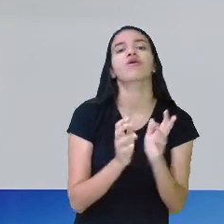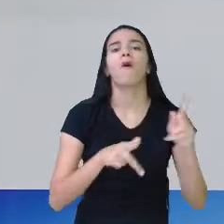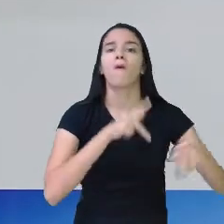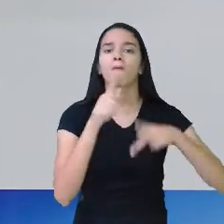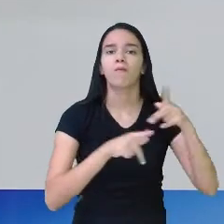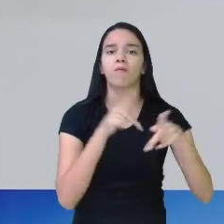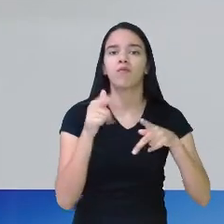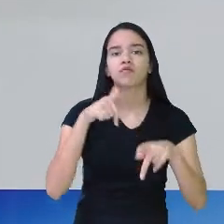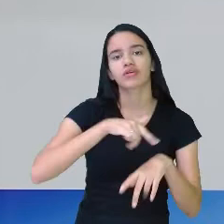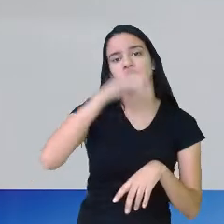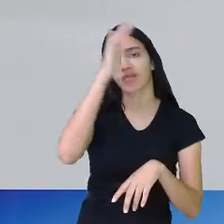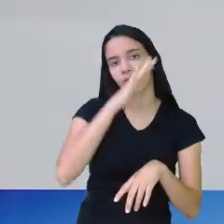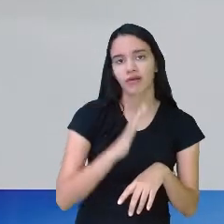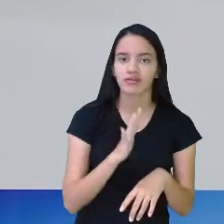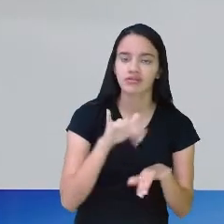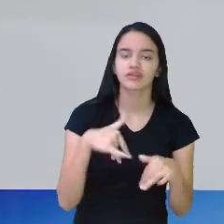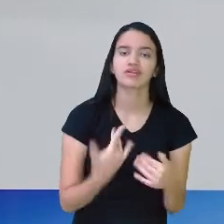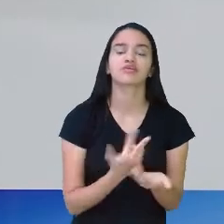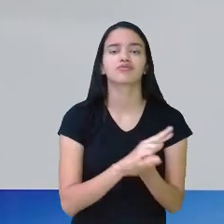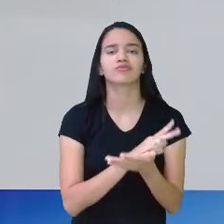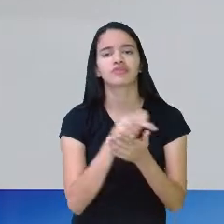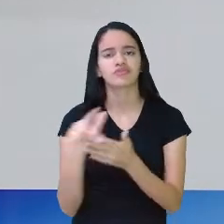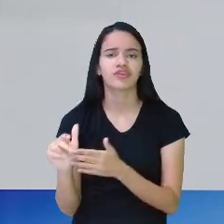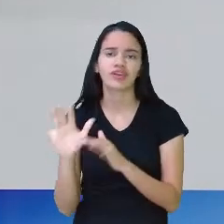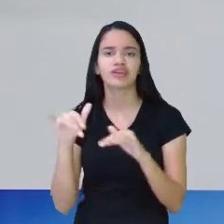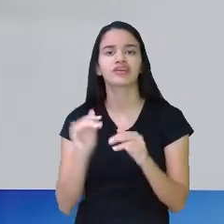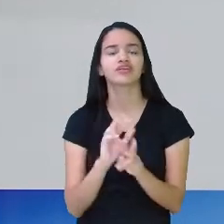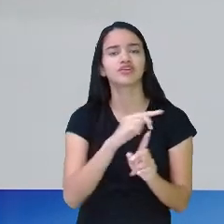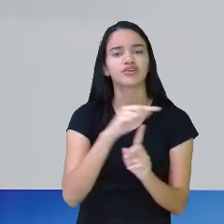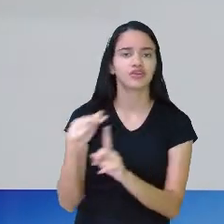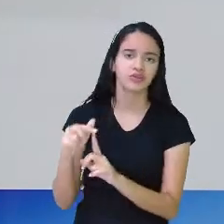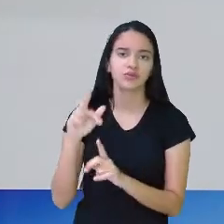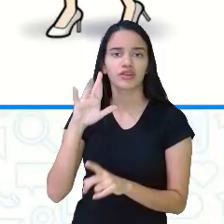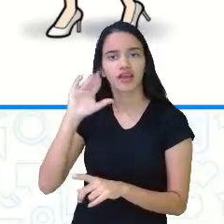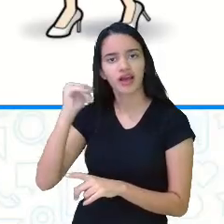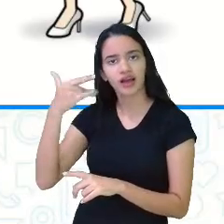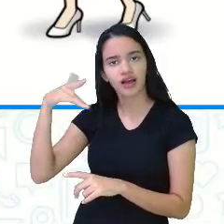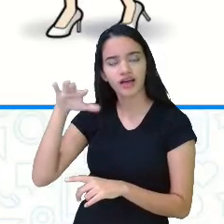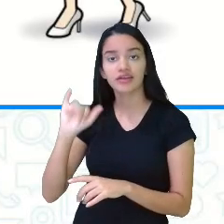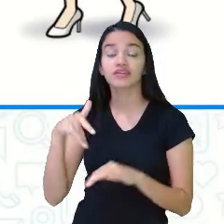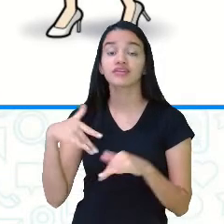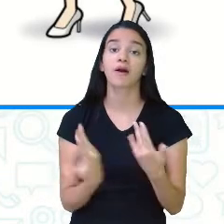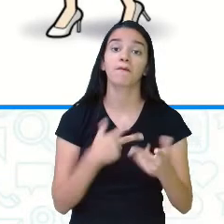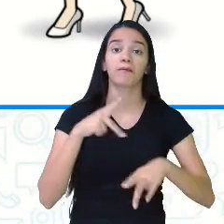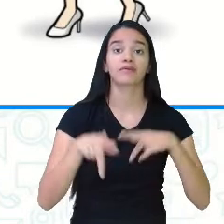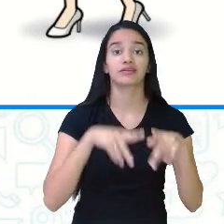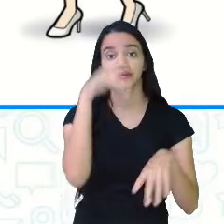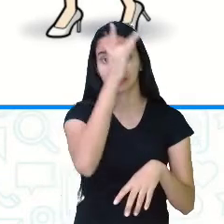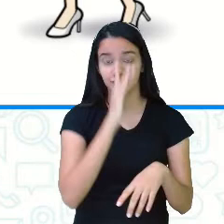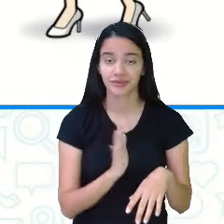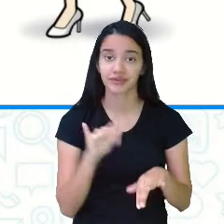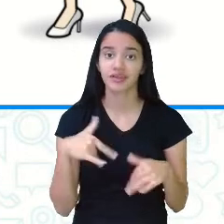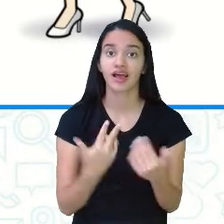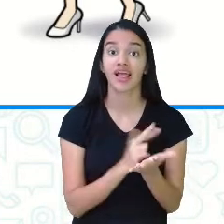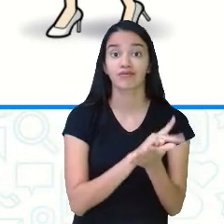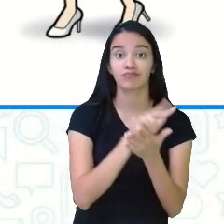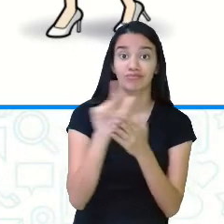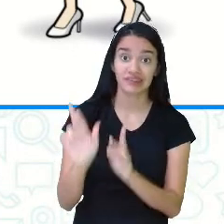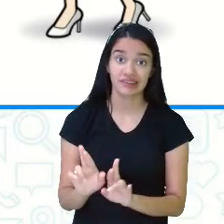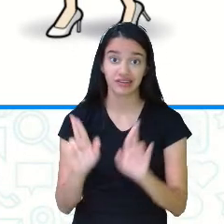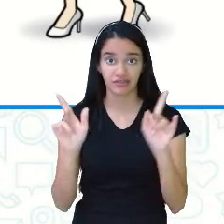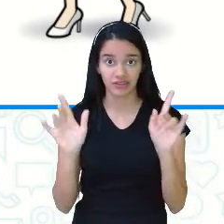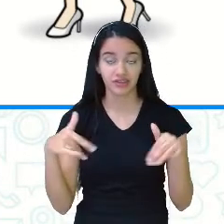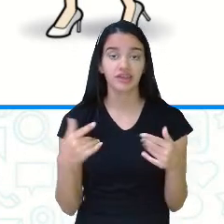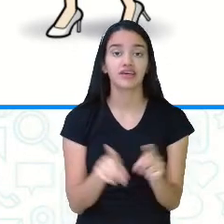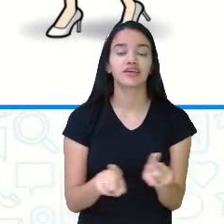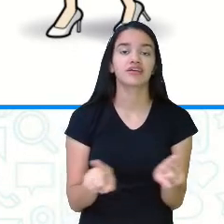sobre a miscigenação das raças, e olha só o que eu falei aqui para vocês, ó. A população brasileira é bastante miscigenada.